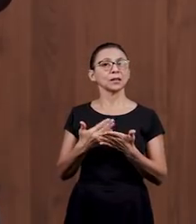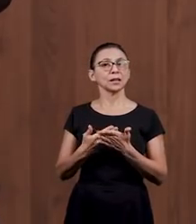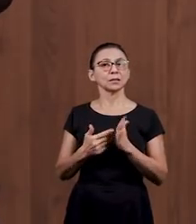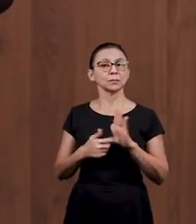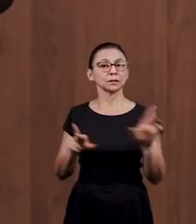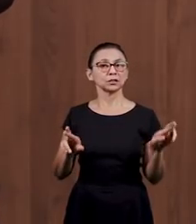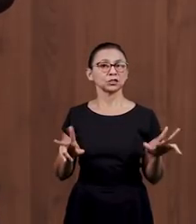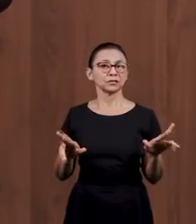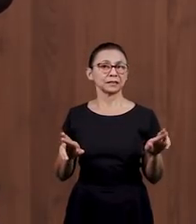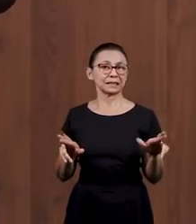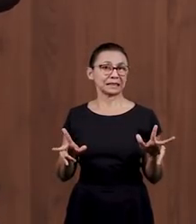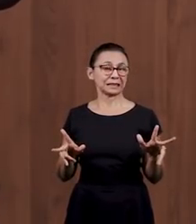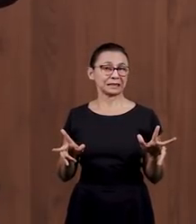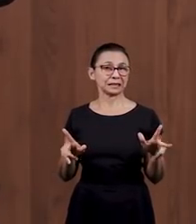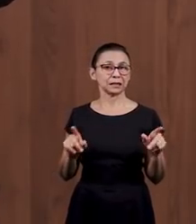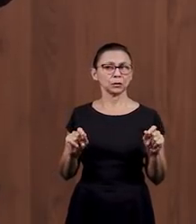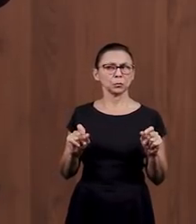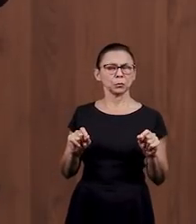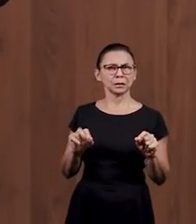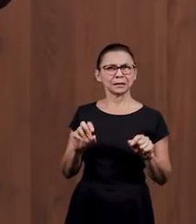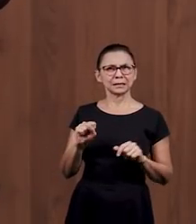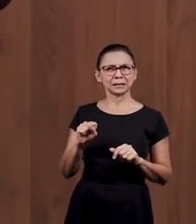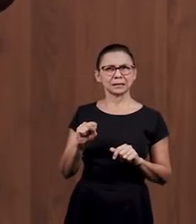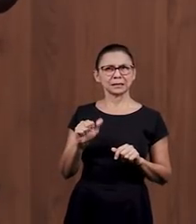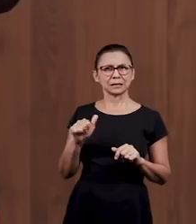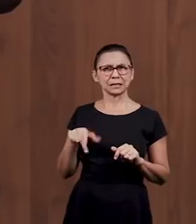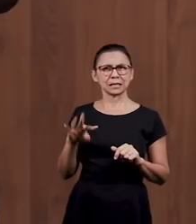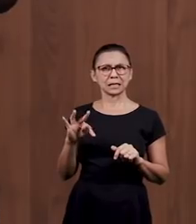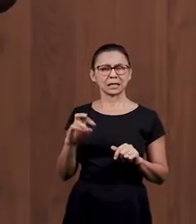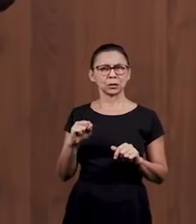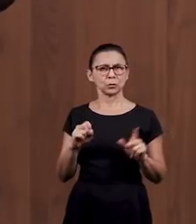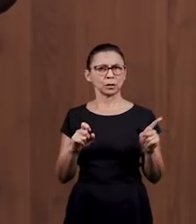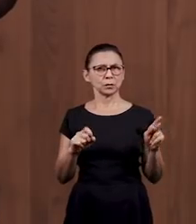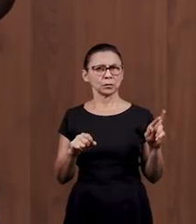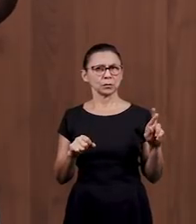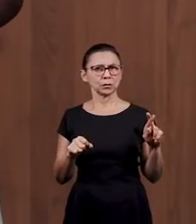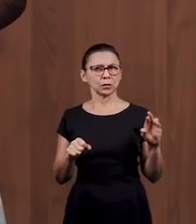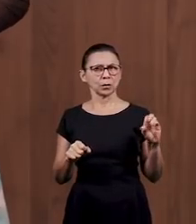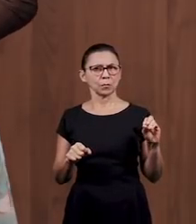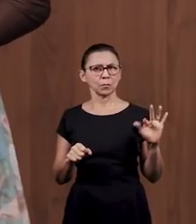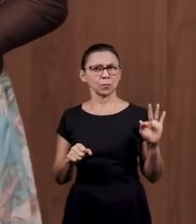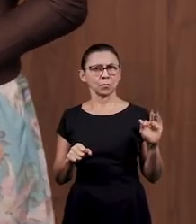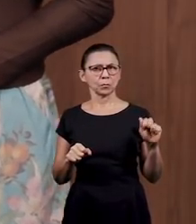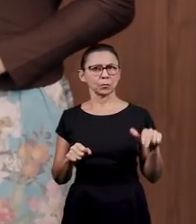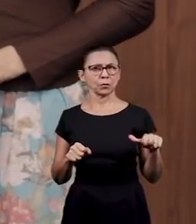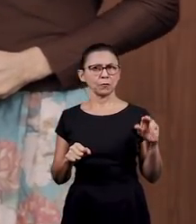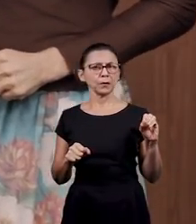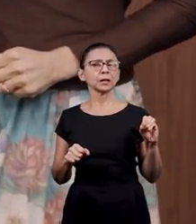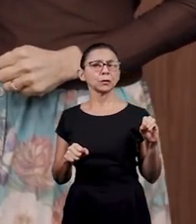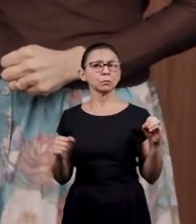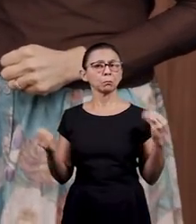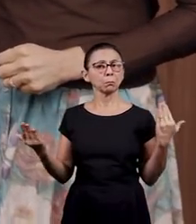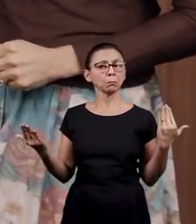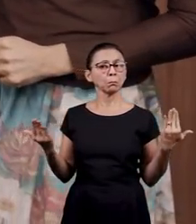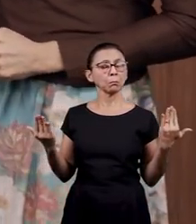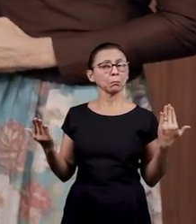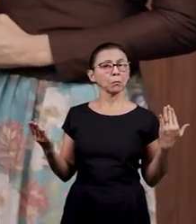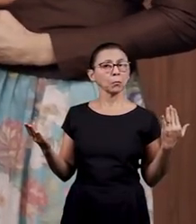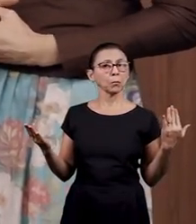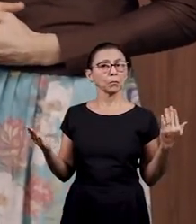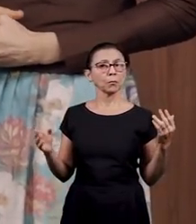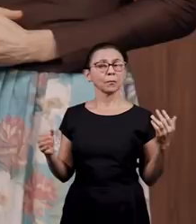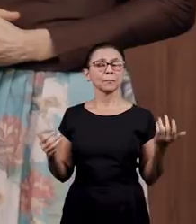diferença entre o que é ser santo e o que é ser profano. Vamos ler o texto que é